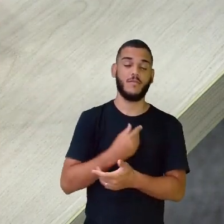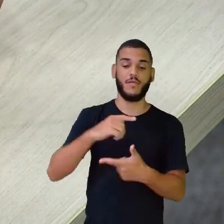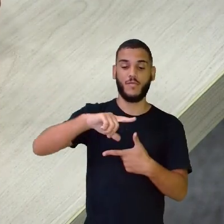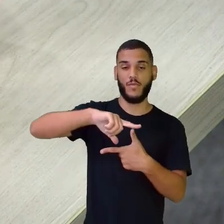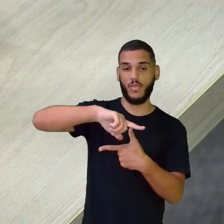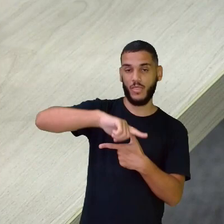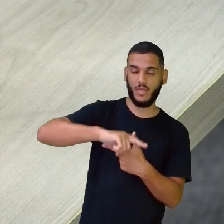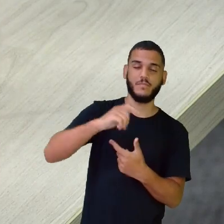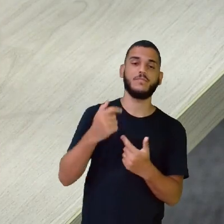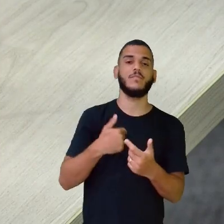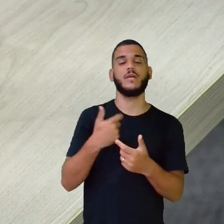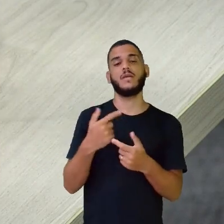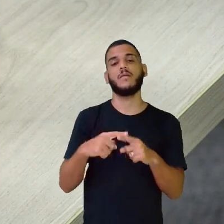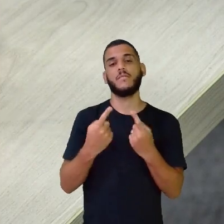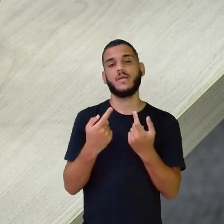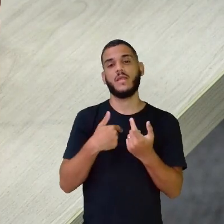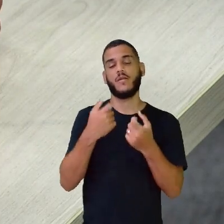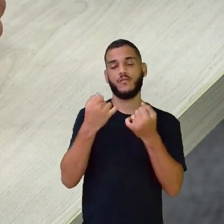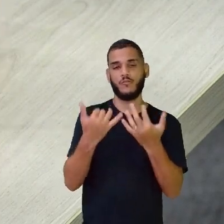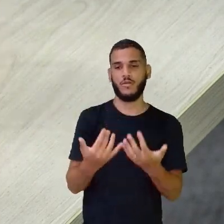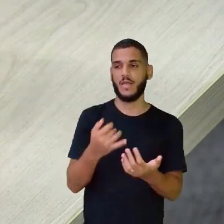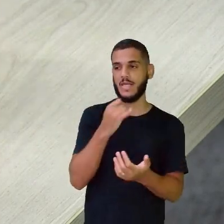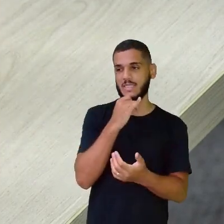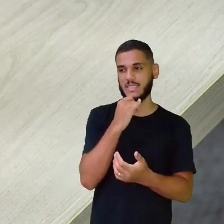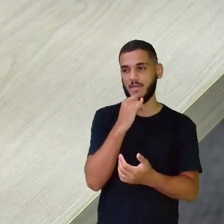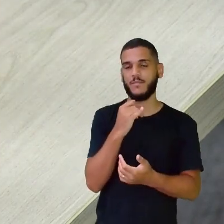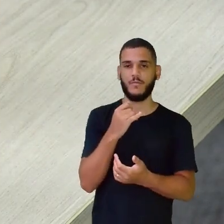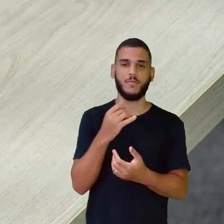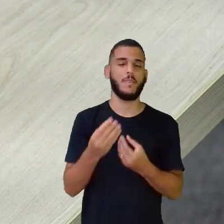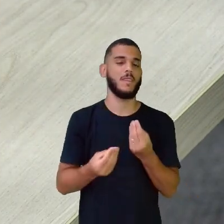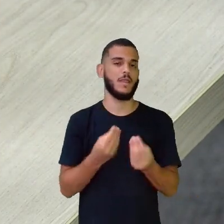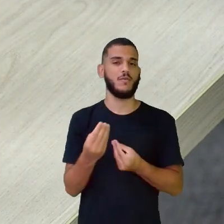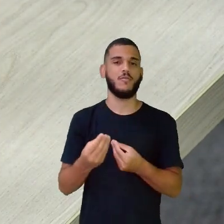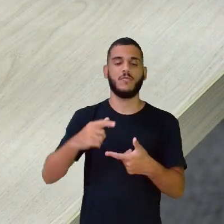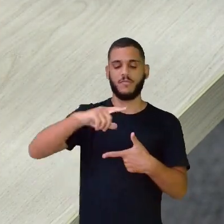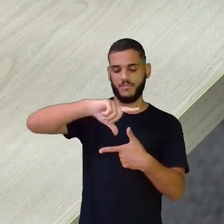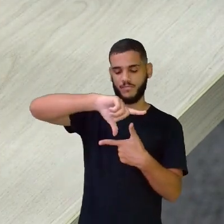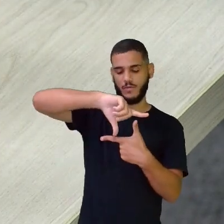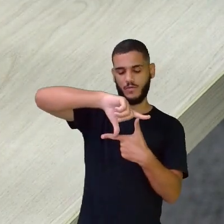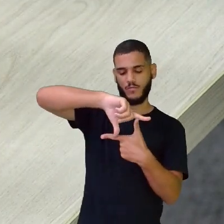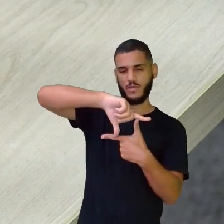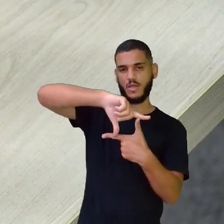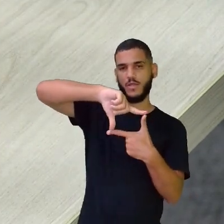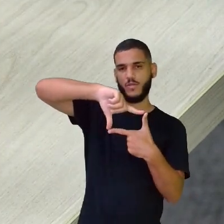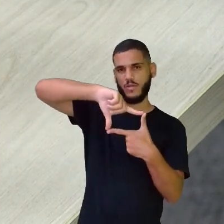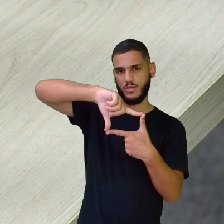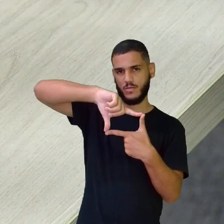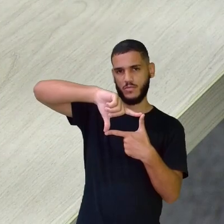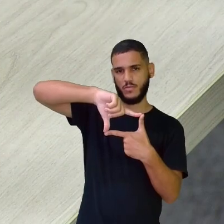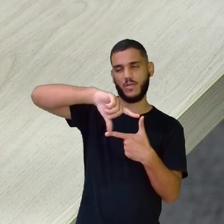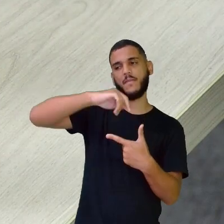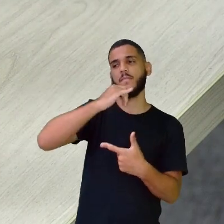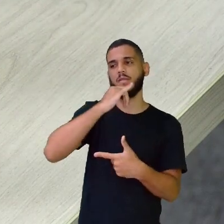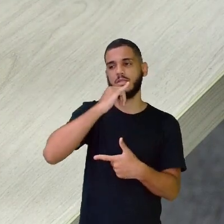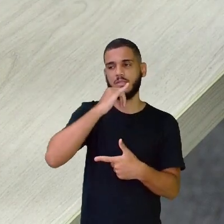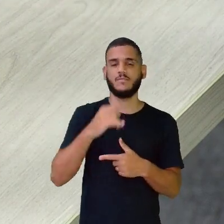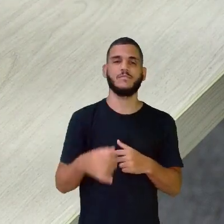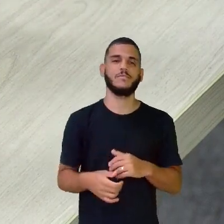Mas o que eu quero dizer é que, por exemplo, essa forma quadrada ou uma forma retangular, por exemplo,